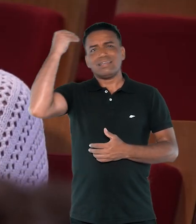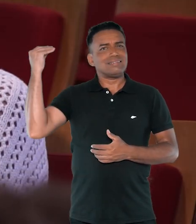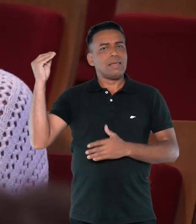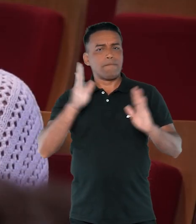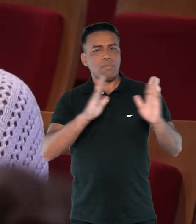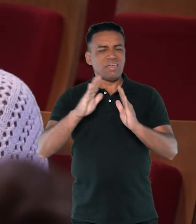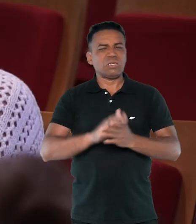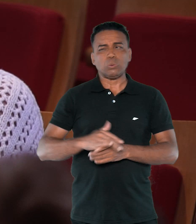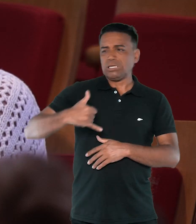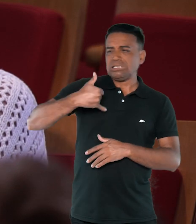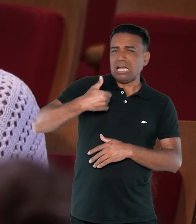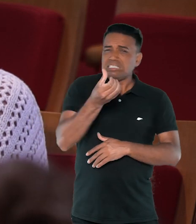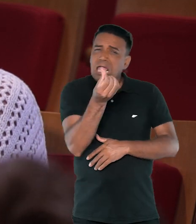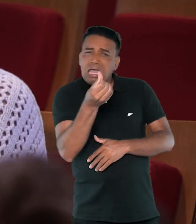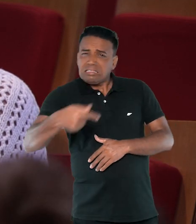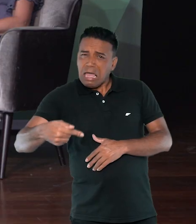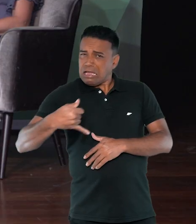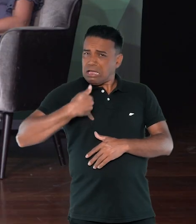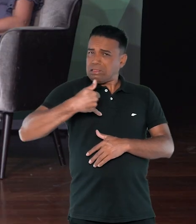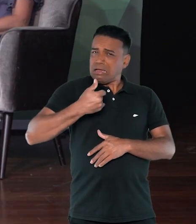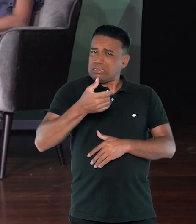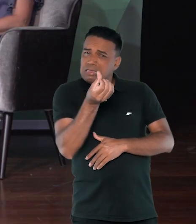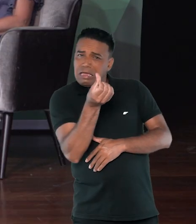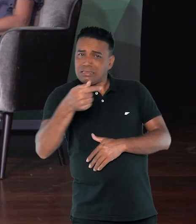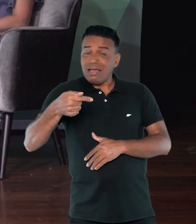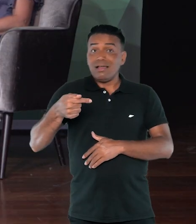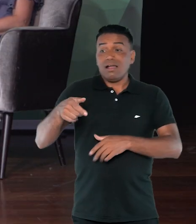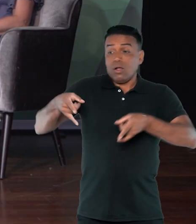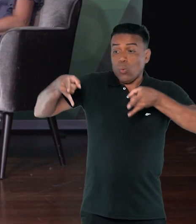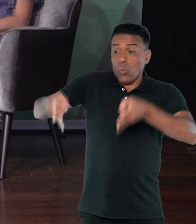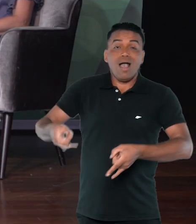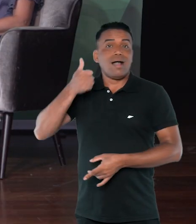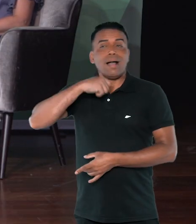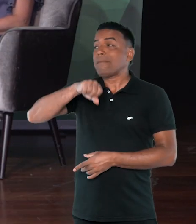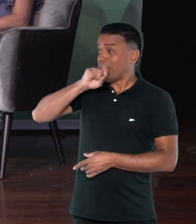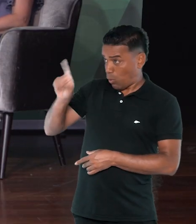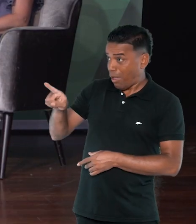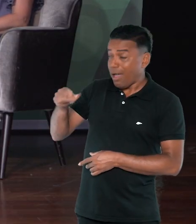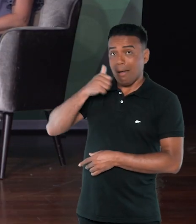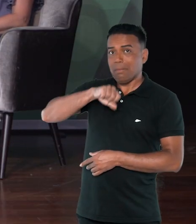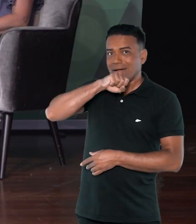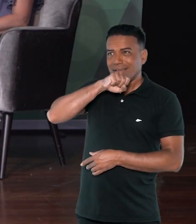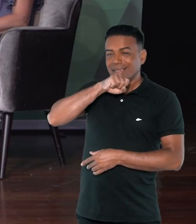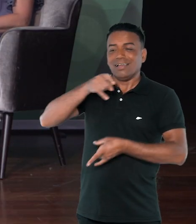uns 6 para 7 anos. Eu estava sentada no quarto da minha mãe, né, mãe?